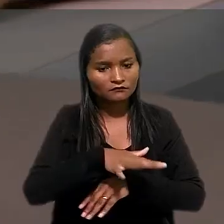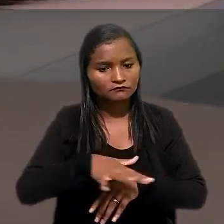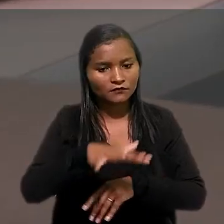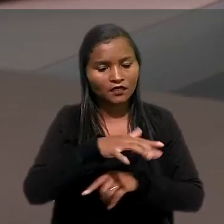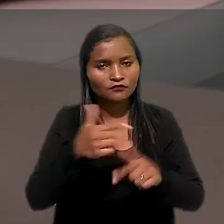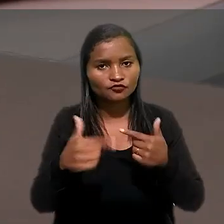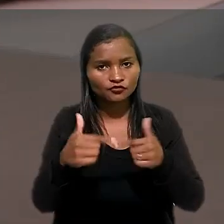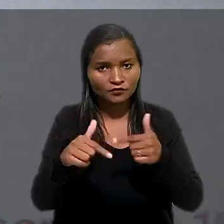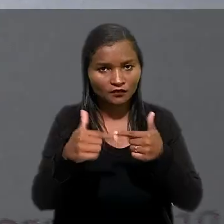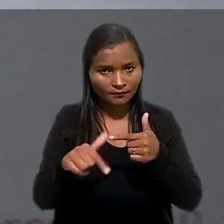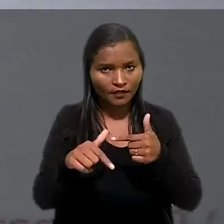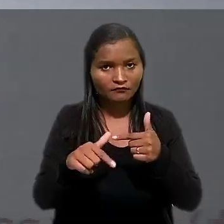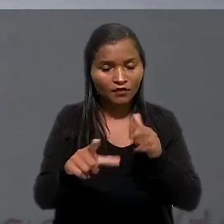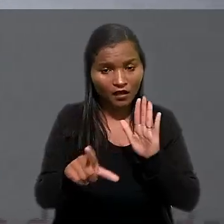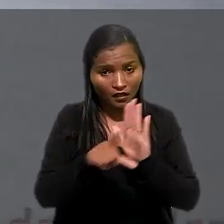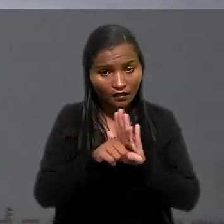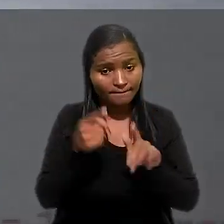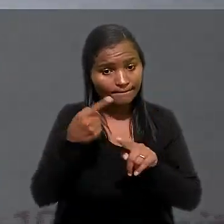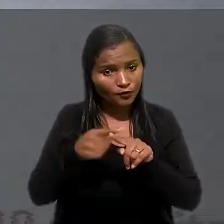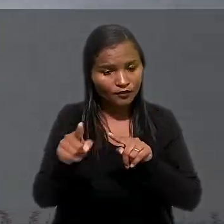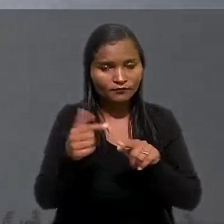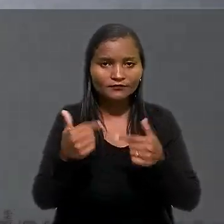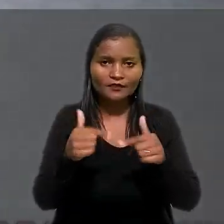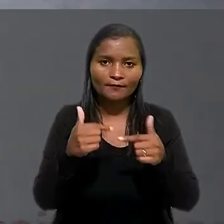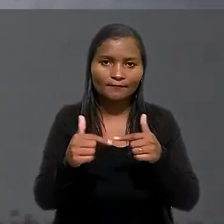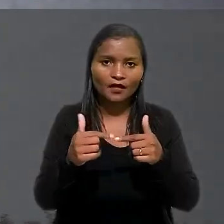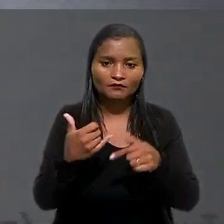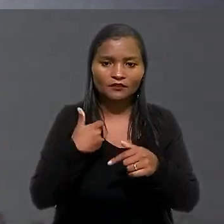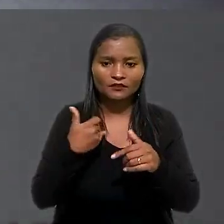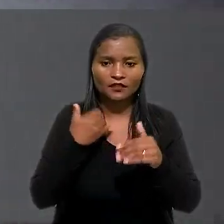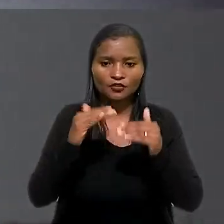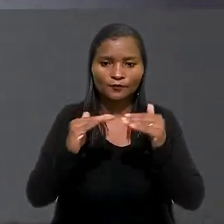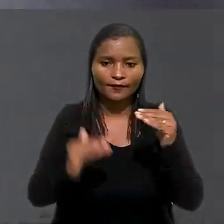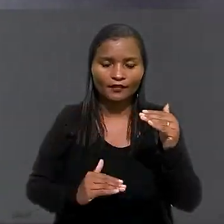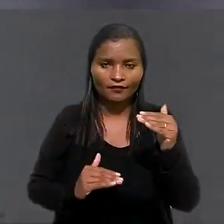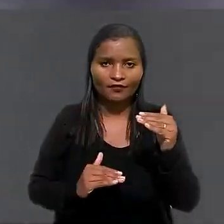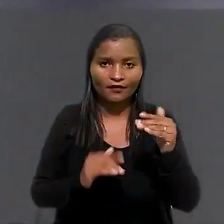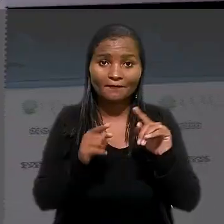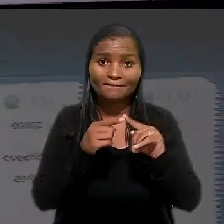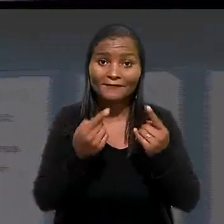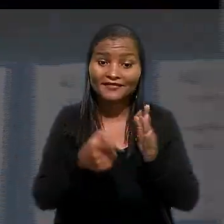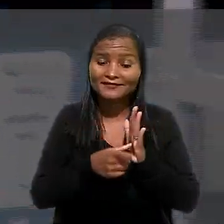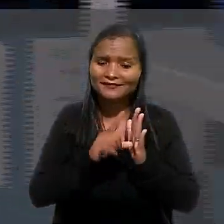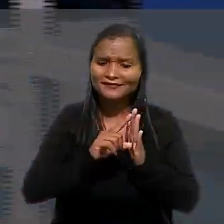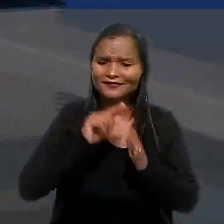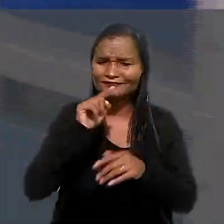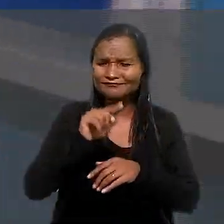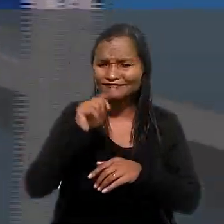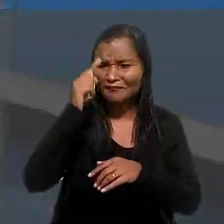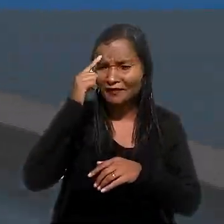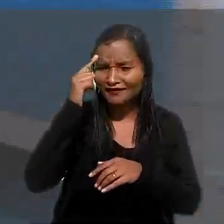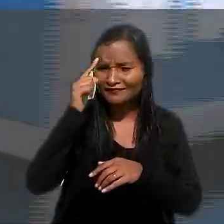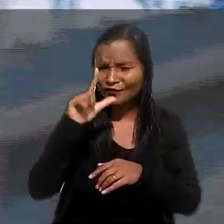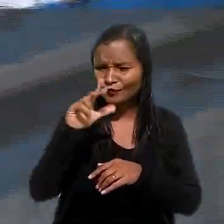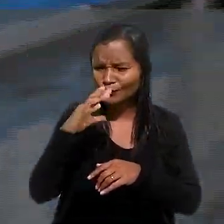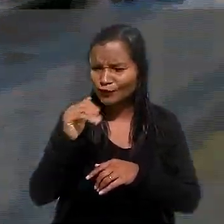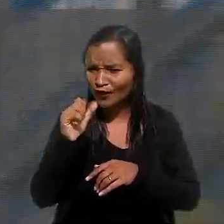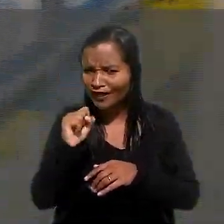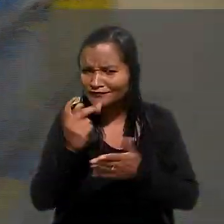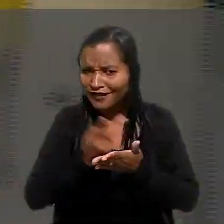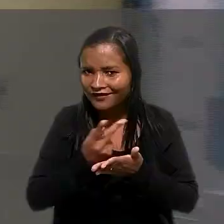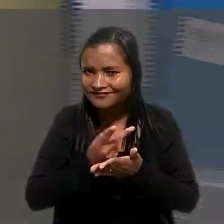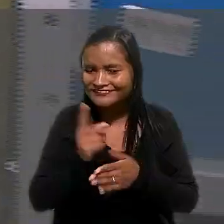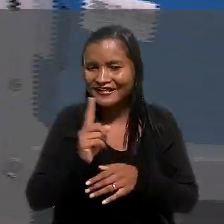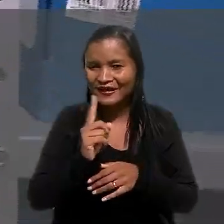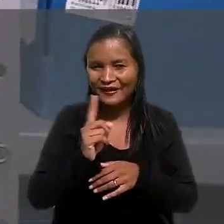no mercado de trabalho. A legislação, inclusive, proíbe o trabalho de menores de idade. Mas antes que você pense, o Lucas